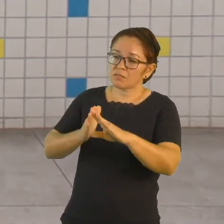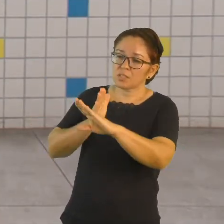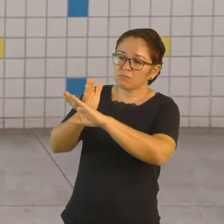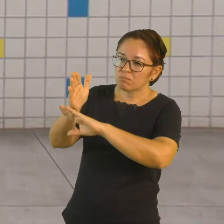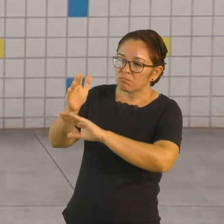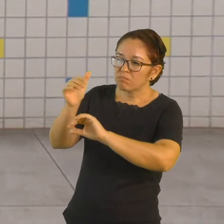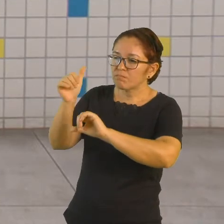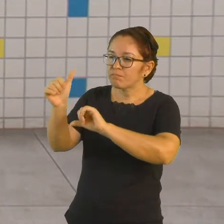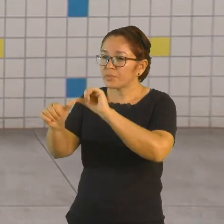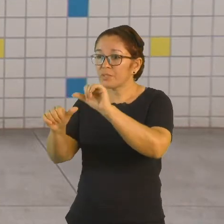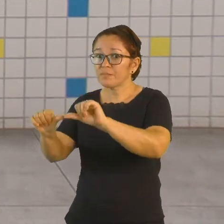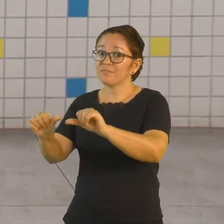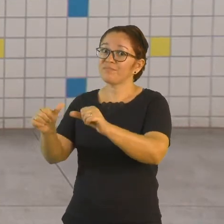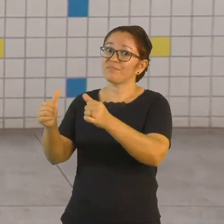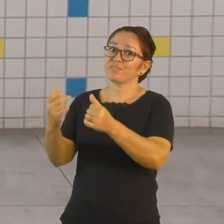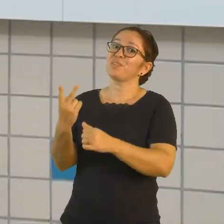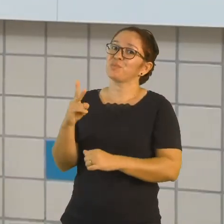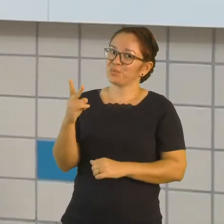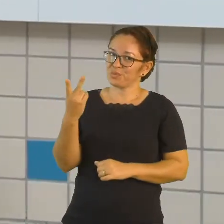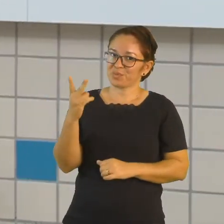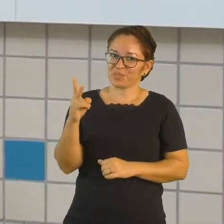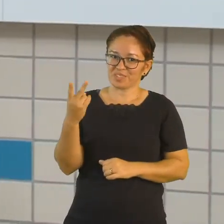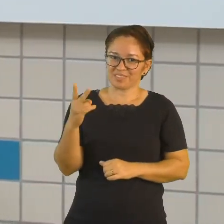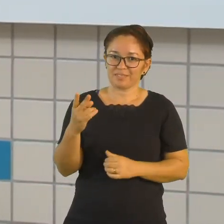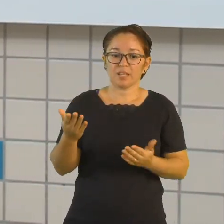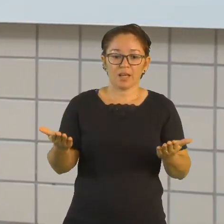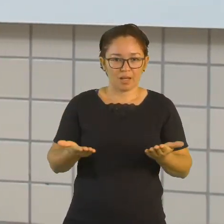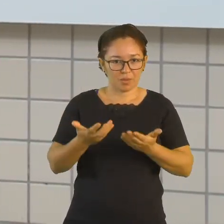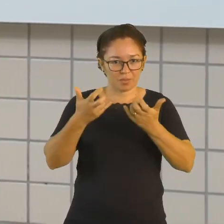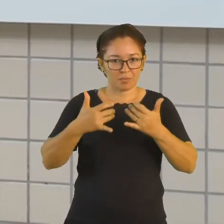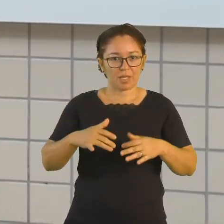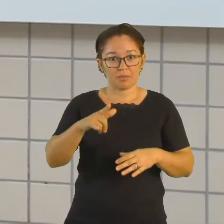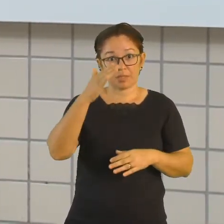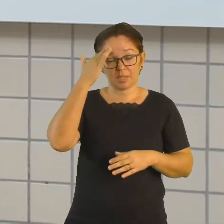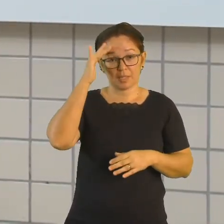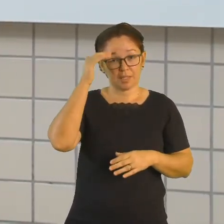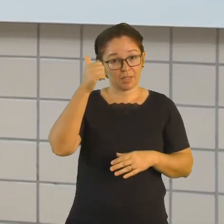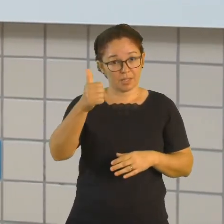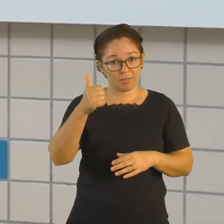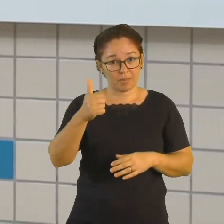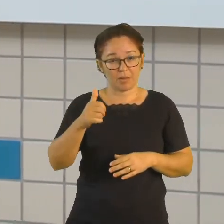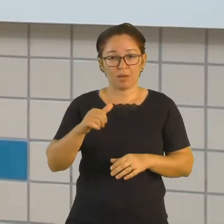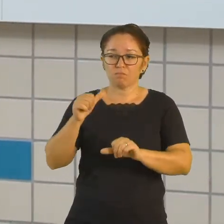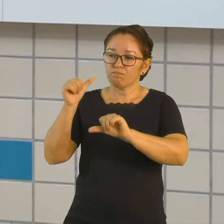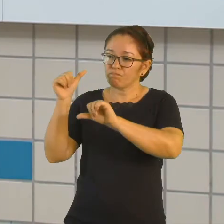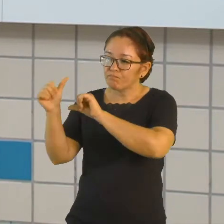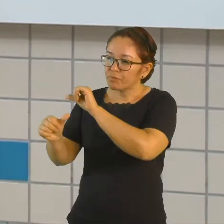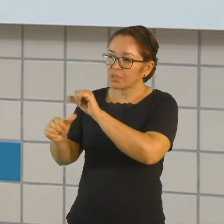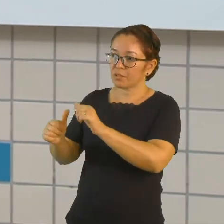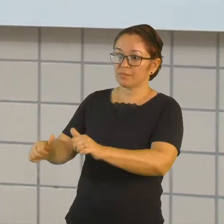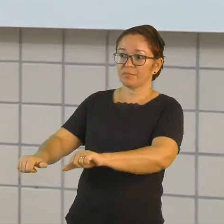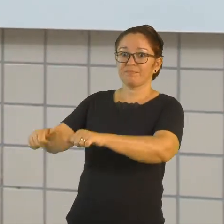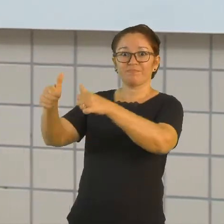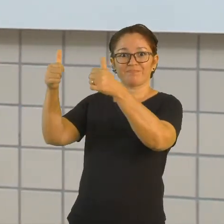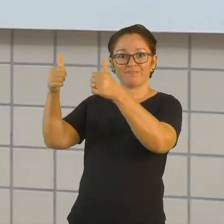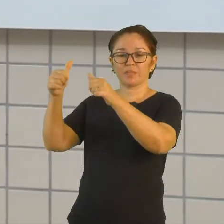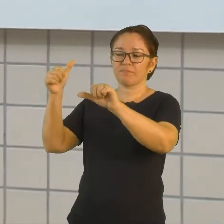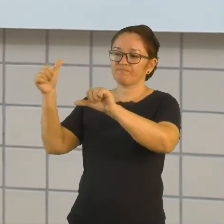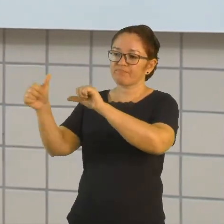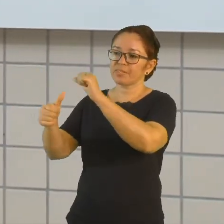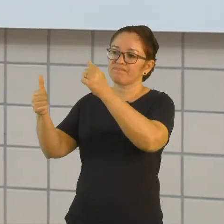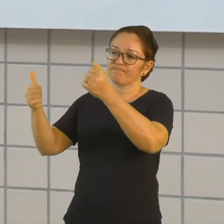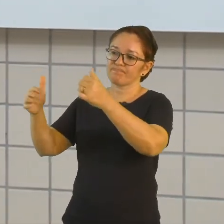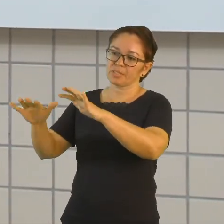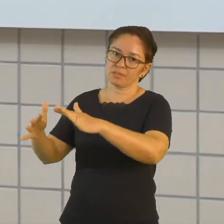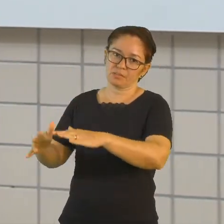São dois conceitos que nós vamos entender agora, tá? Impactos positivos e impactos